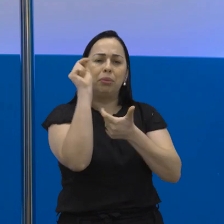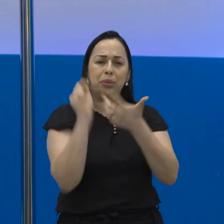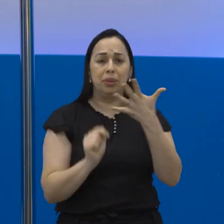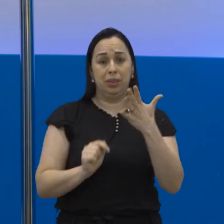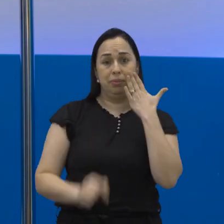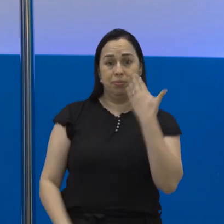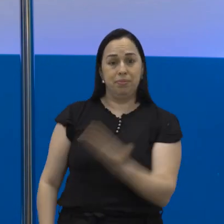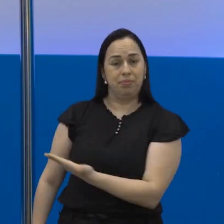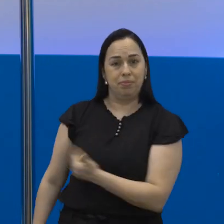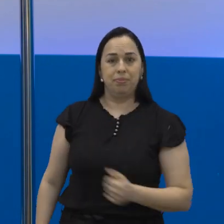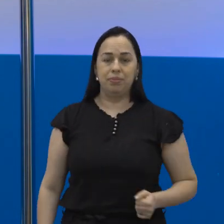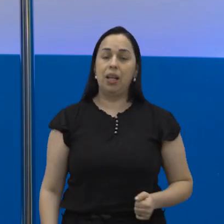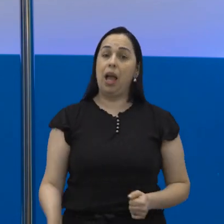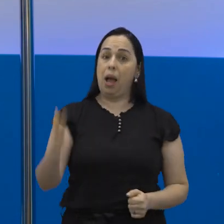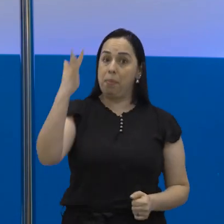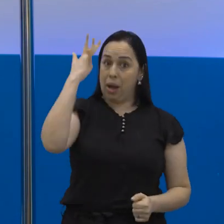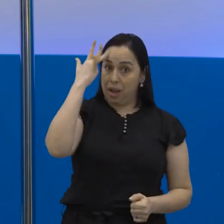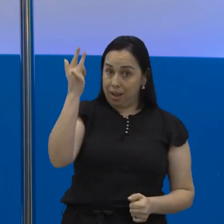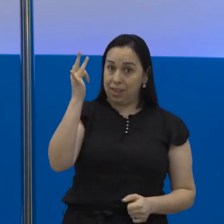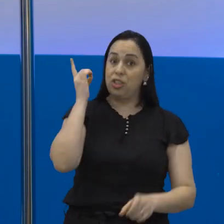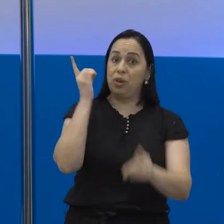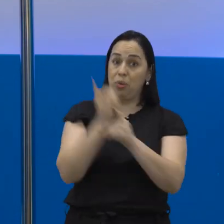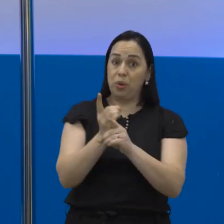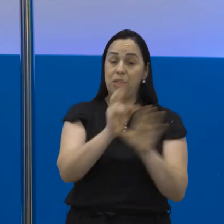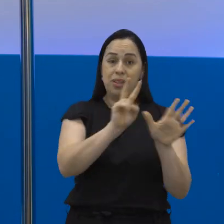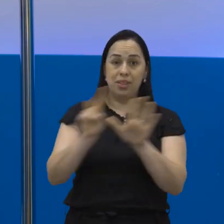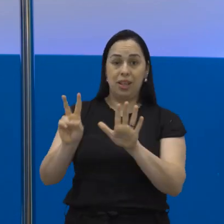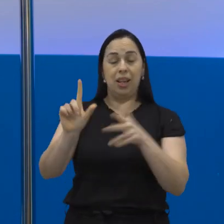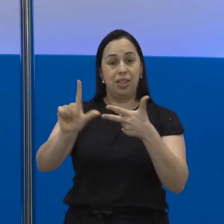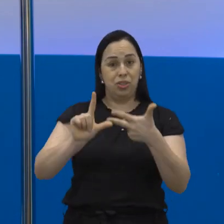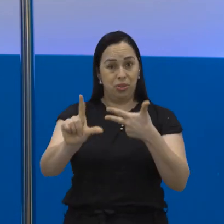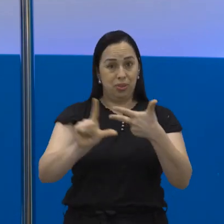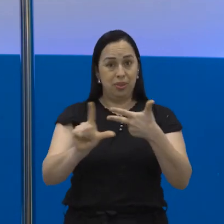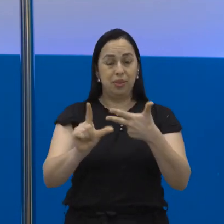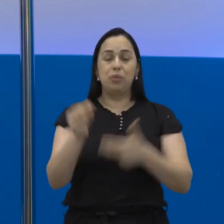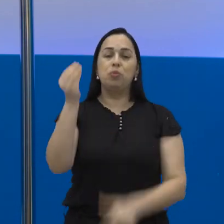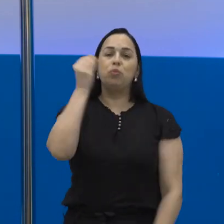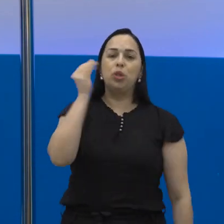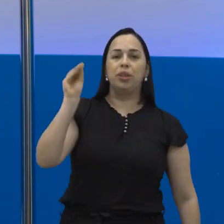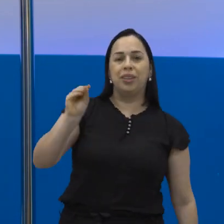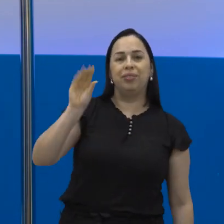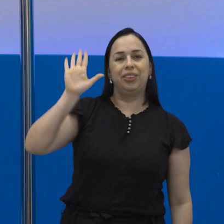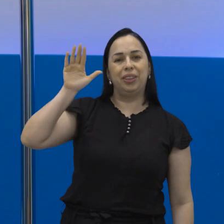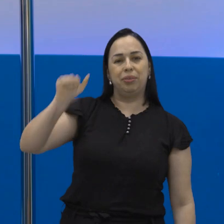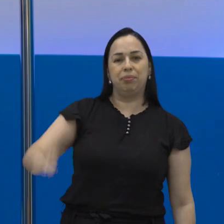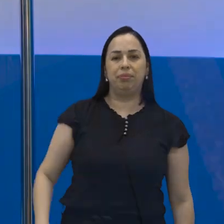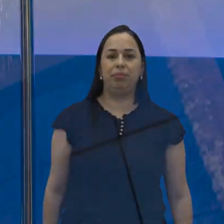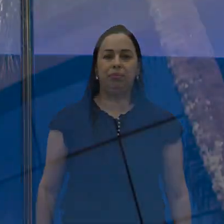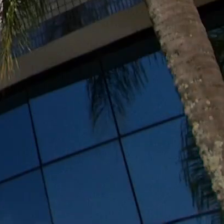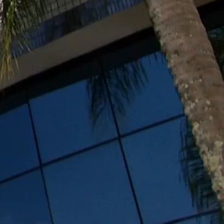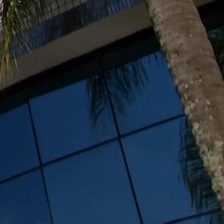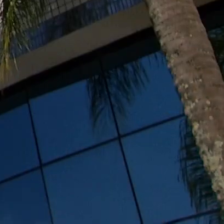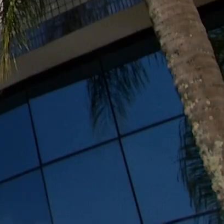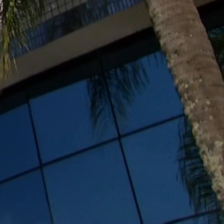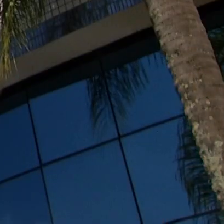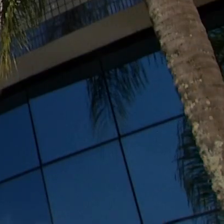procurar TV Câmara SJC. Amanhã, nosso encontro é no Semana Legislativa. Um beijo e até lá!